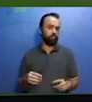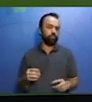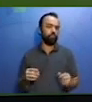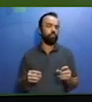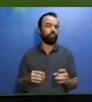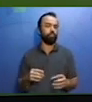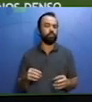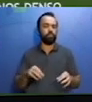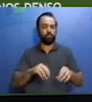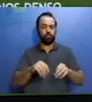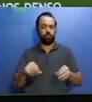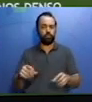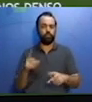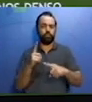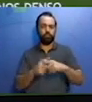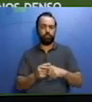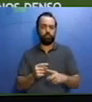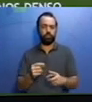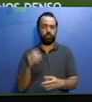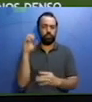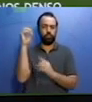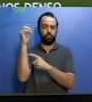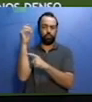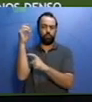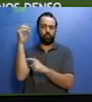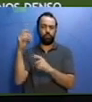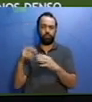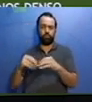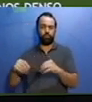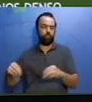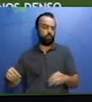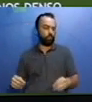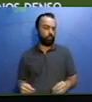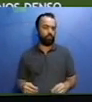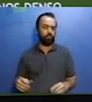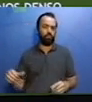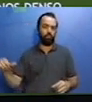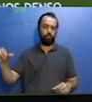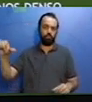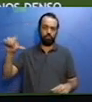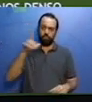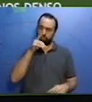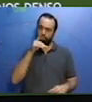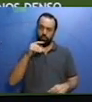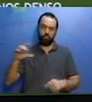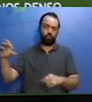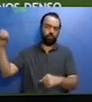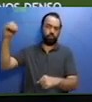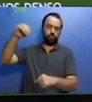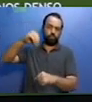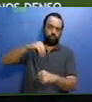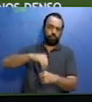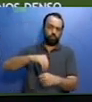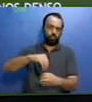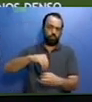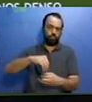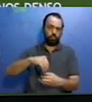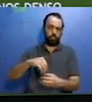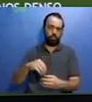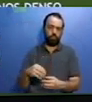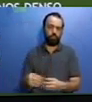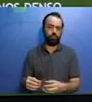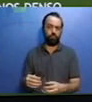sólidos envolvidos. Aí adiciona-se um líquido com uma densidade intermediária em relação aos sólidos.